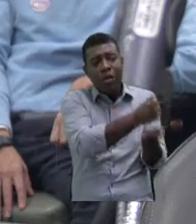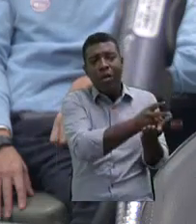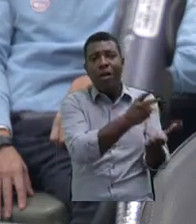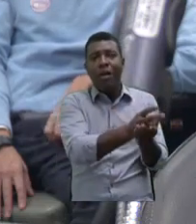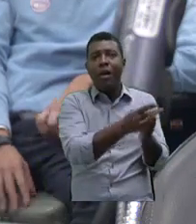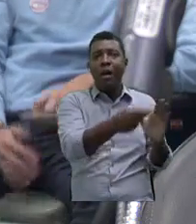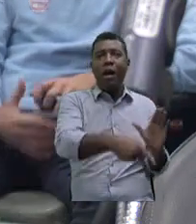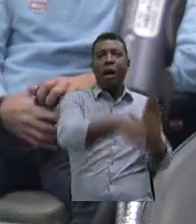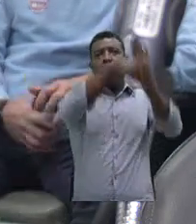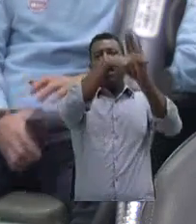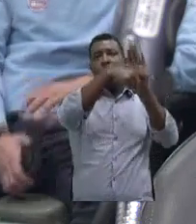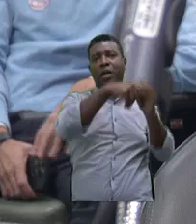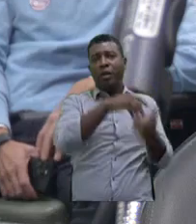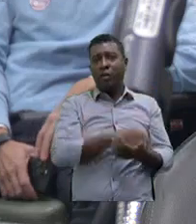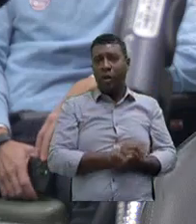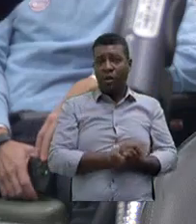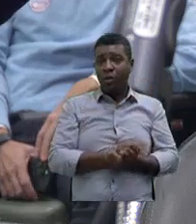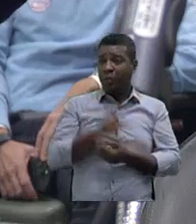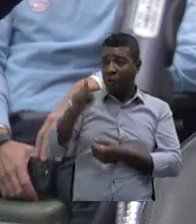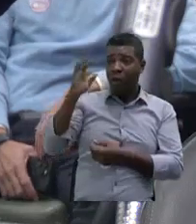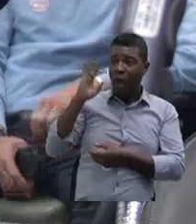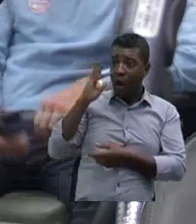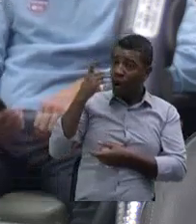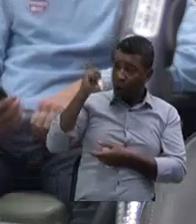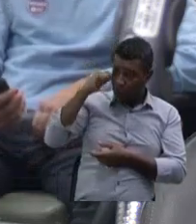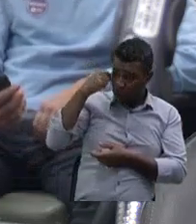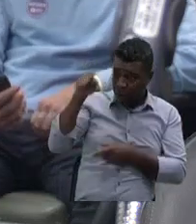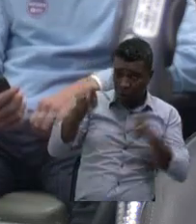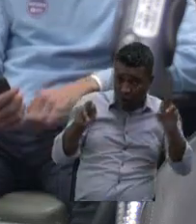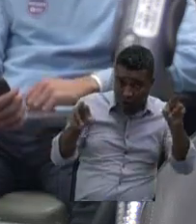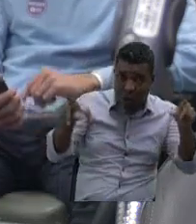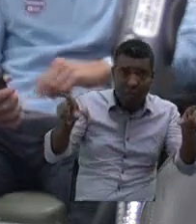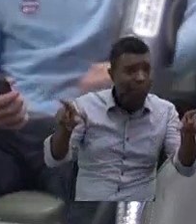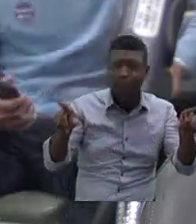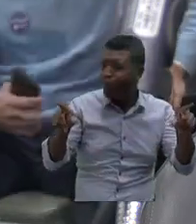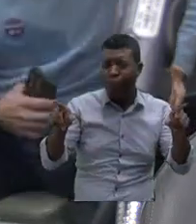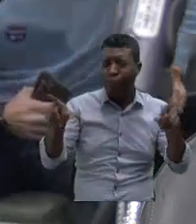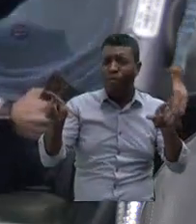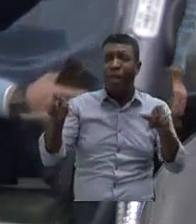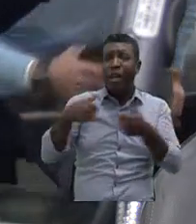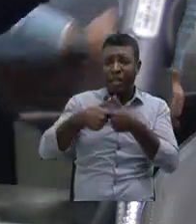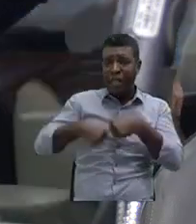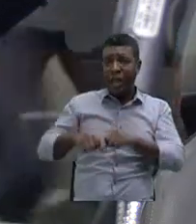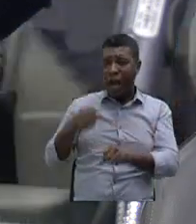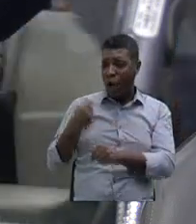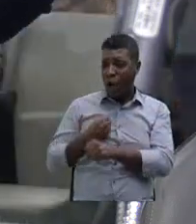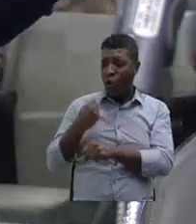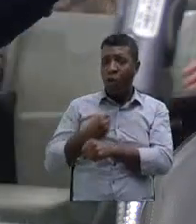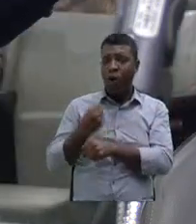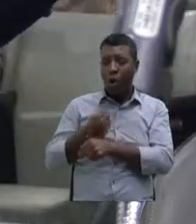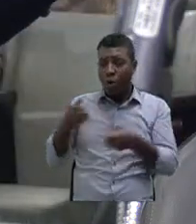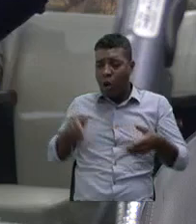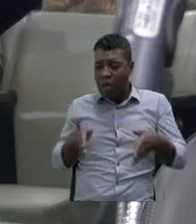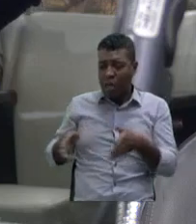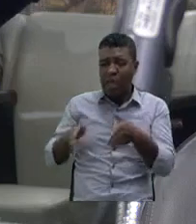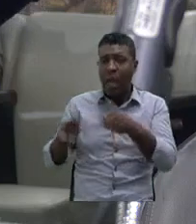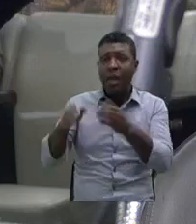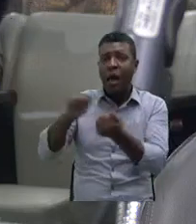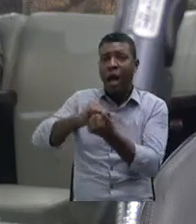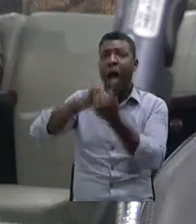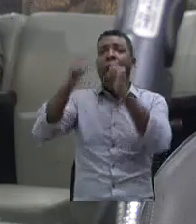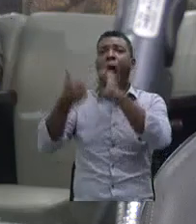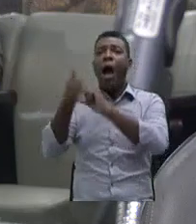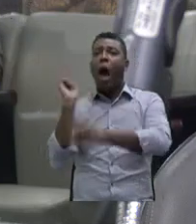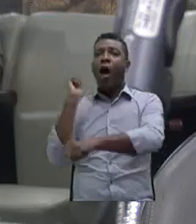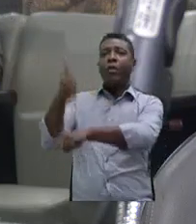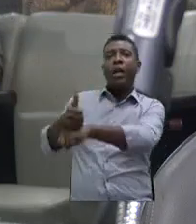Preto. Se está construindo uma estrada alternativa para mineração,